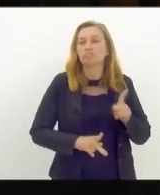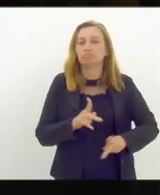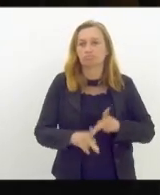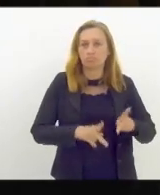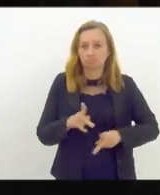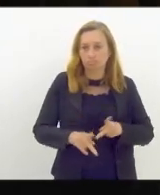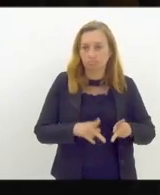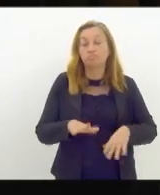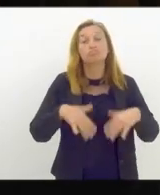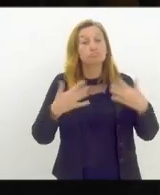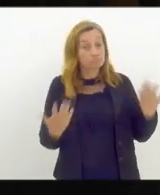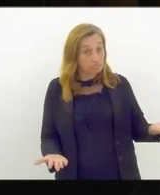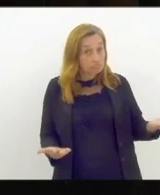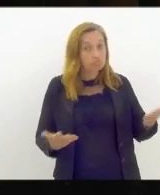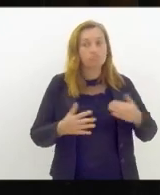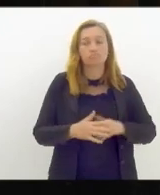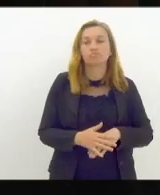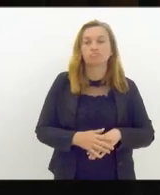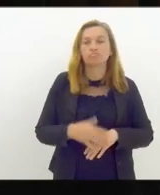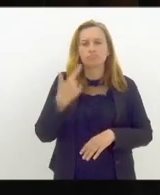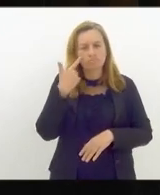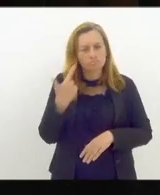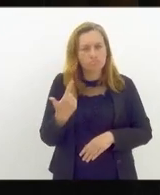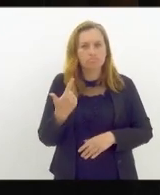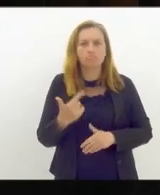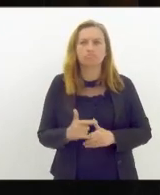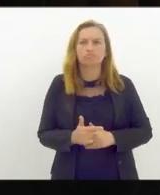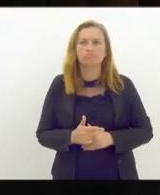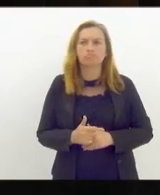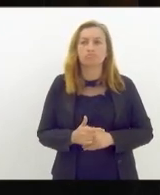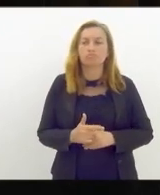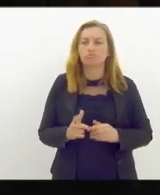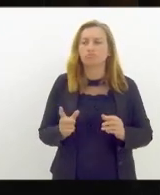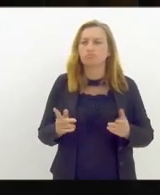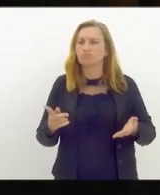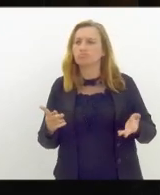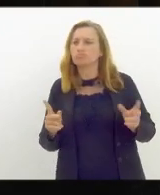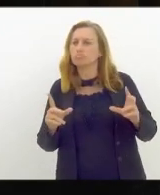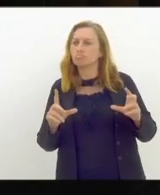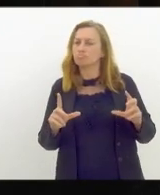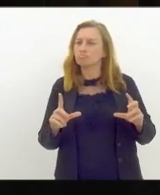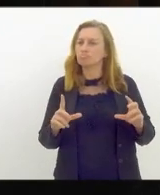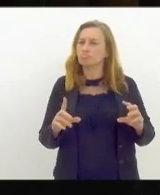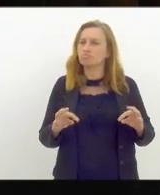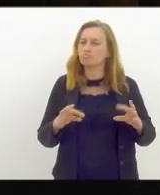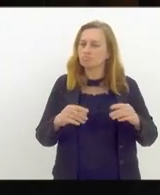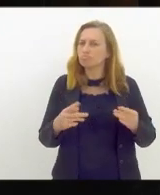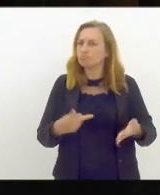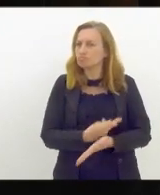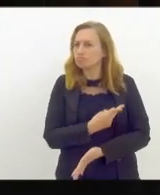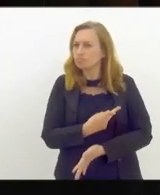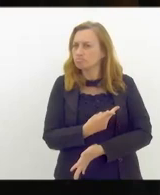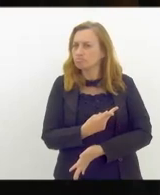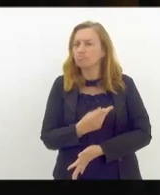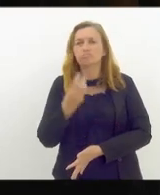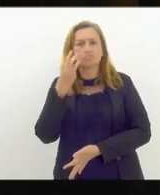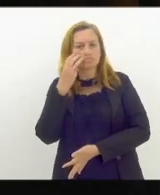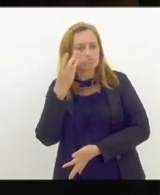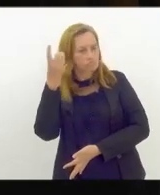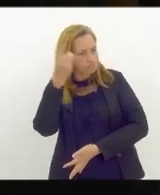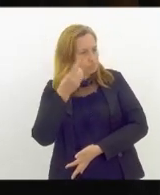população. Então, olhar para esse cenário, deputado Valdeque Carneiro, que exerceu